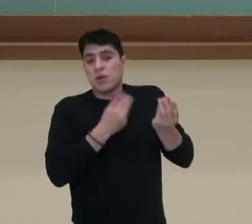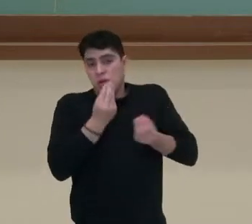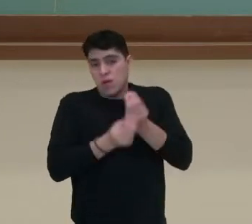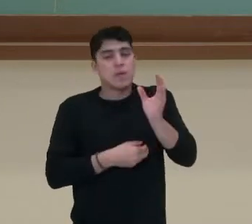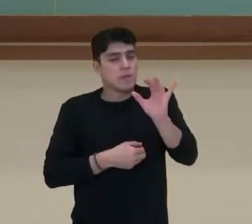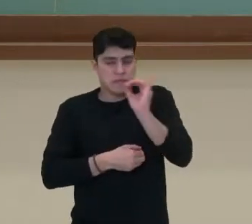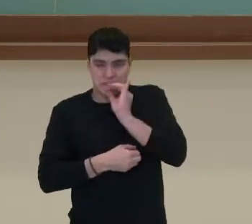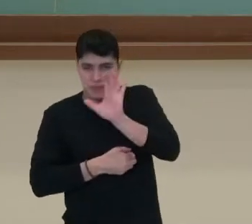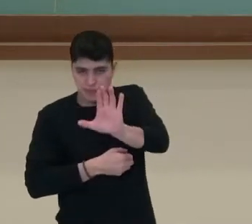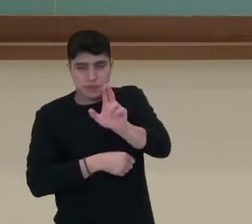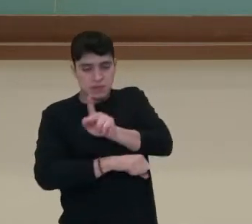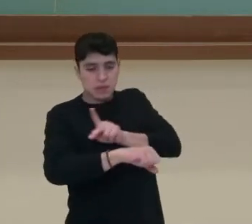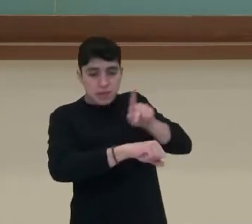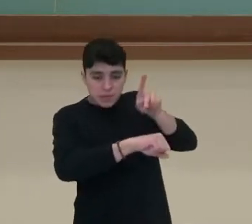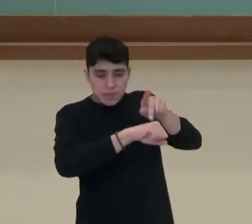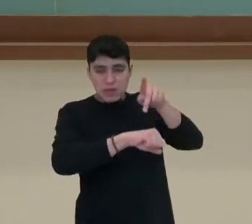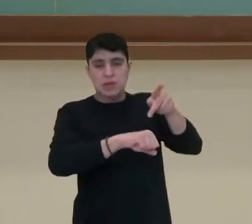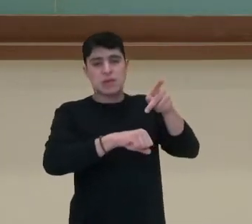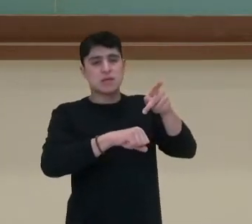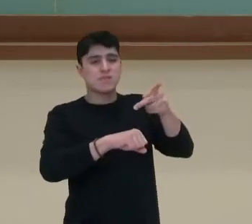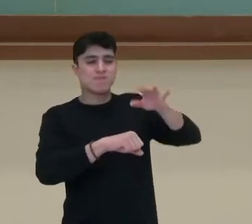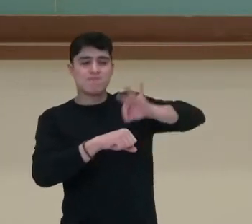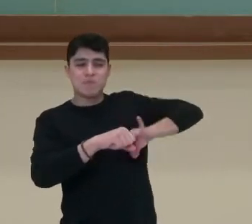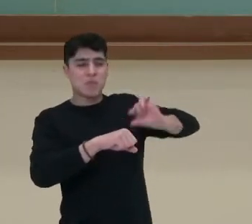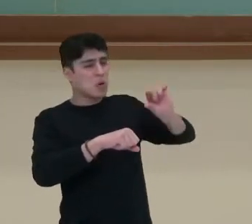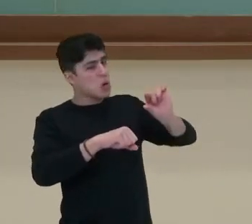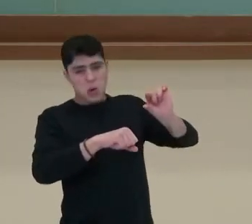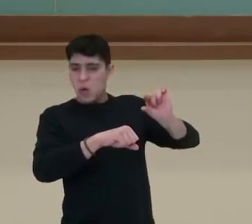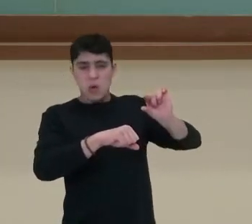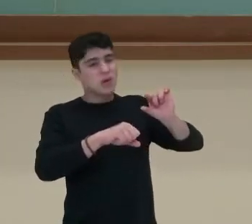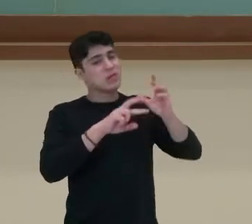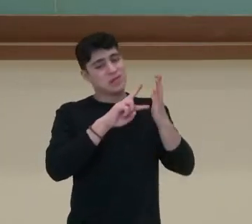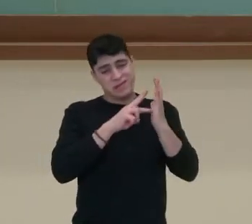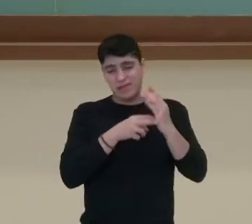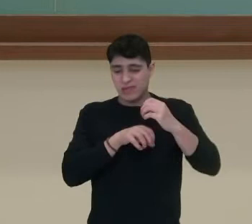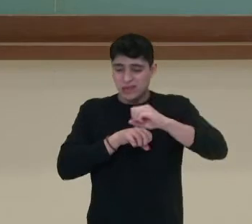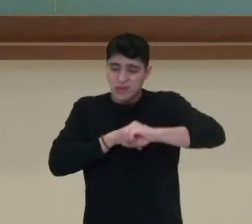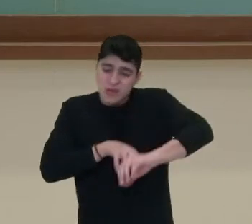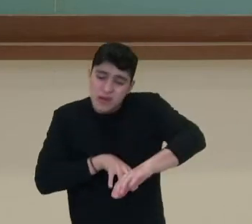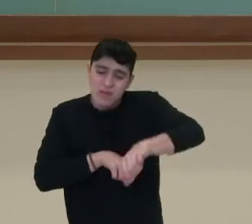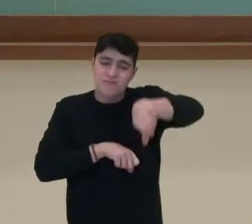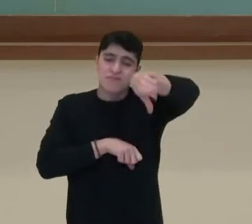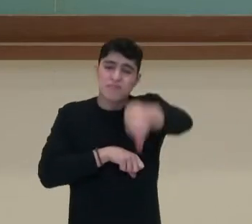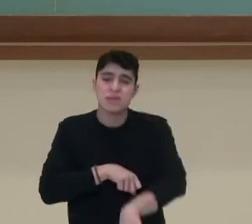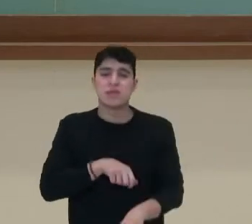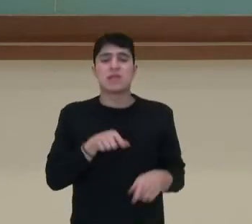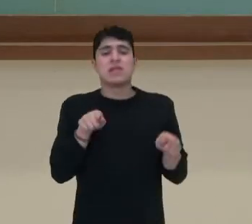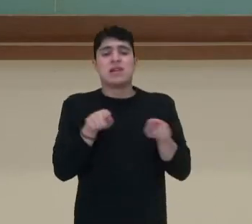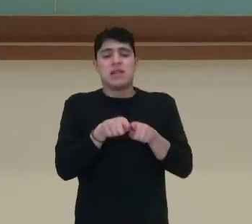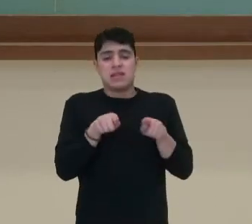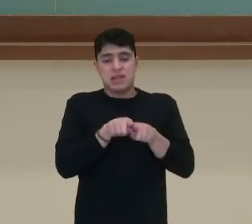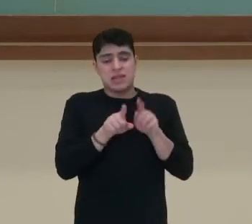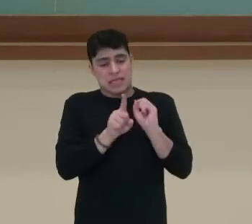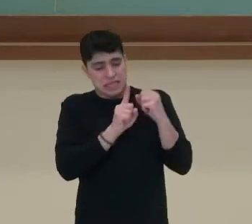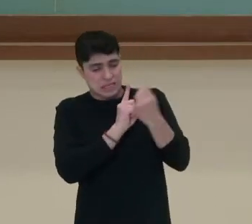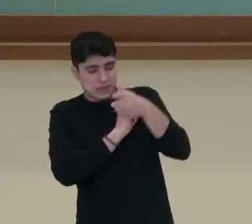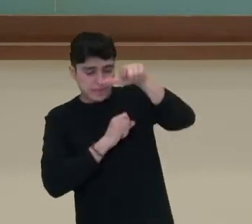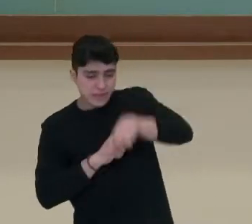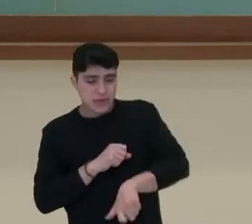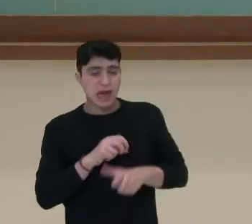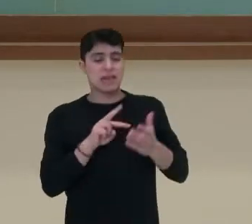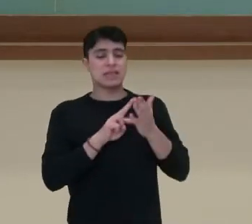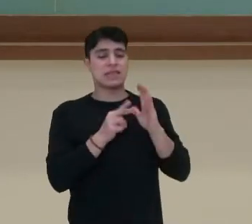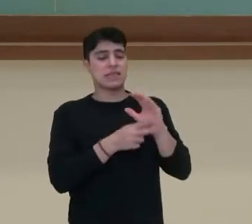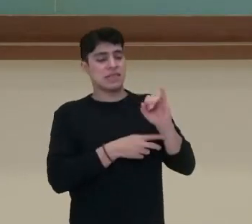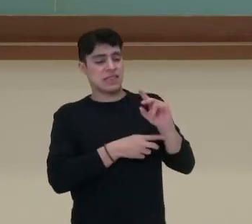ter então, com certeza, educação pior e assim, consequentemente, aí para as outras áreas do